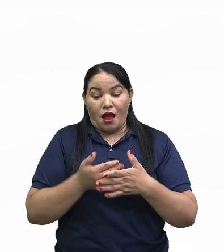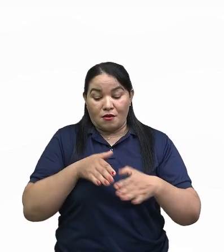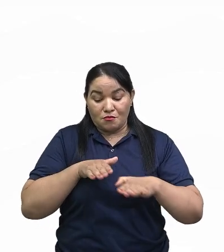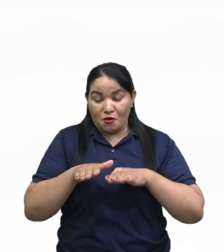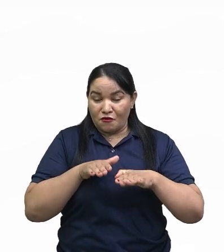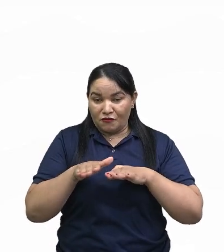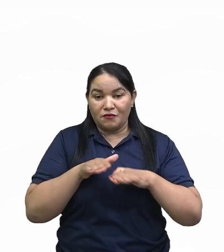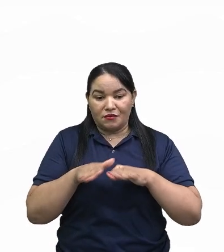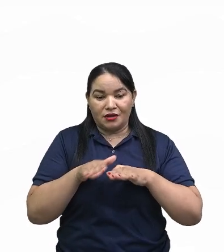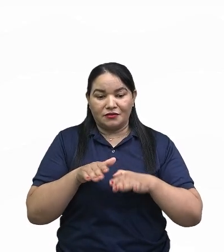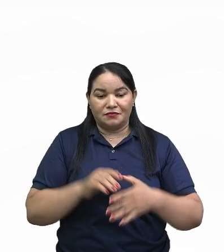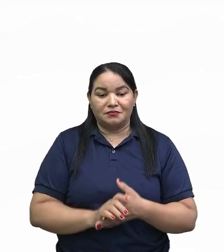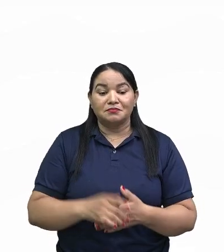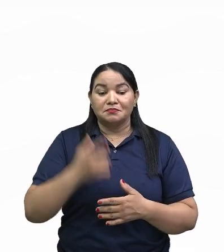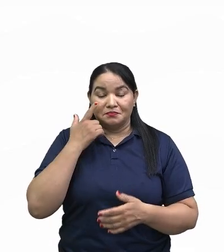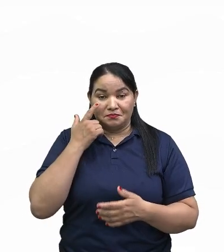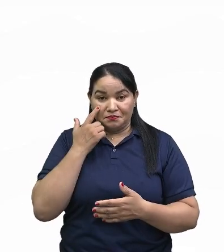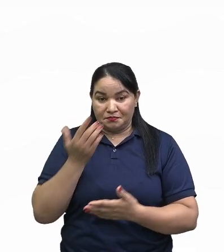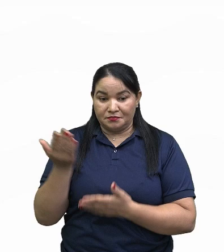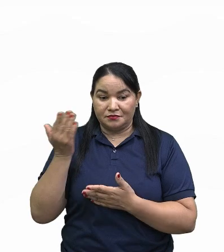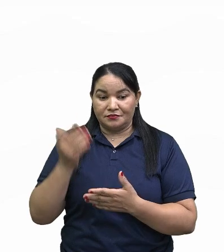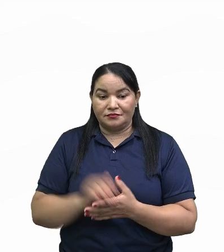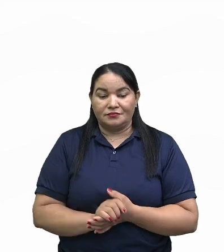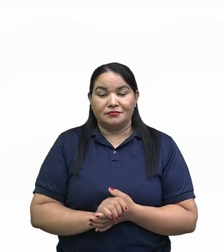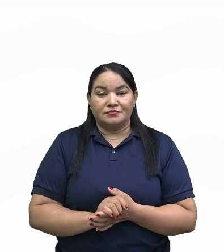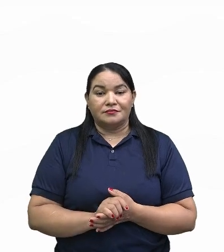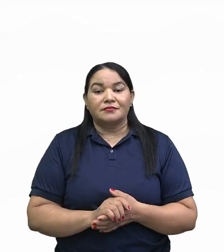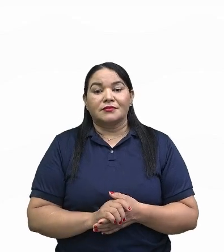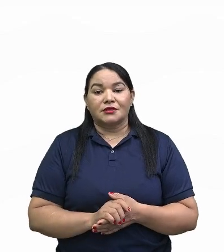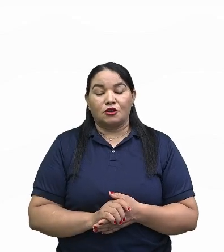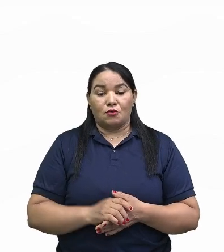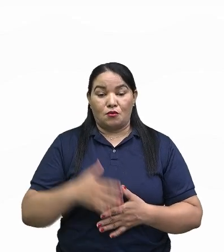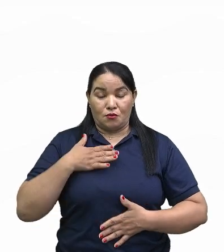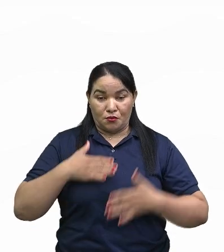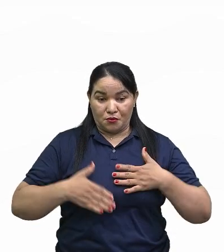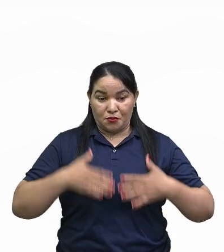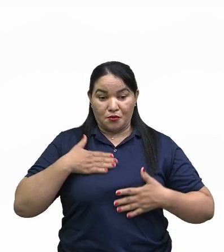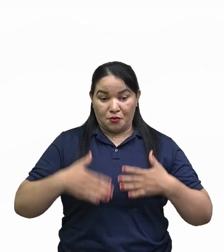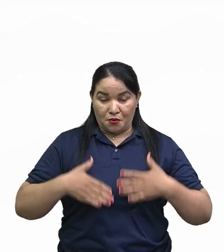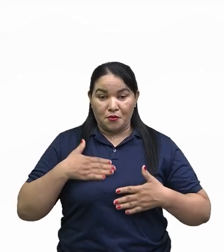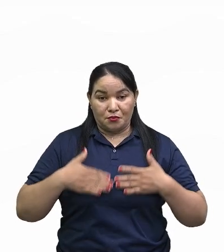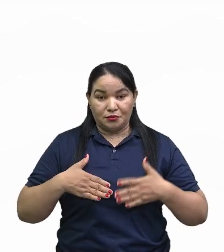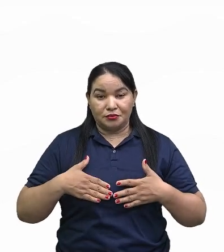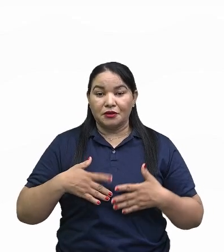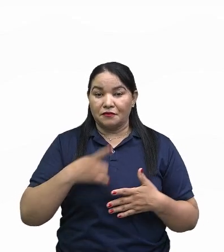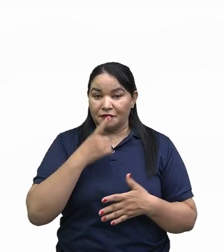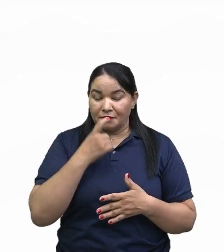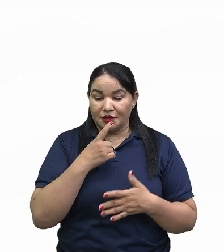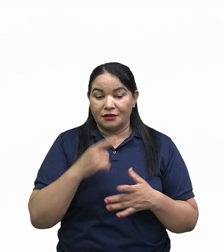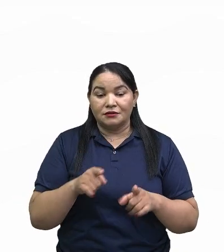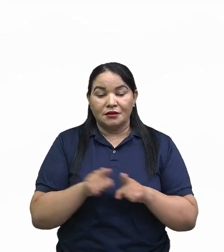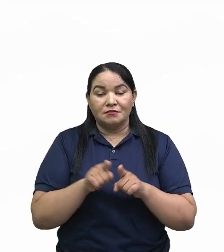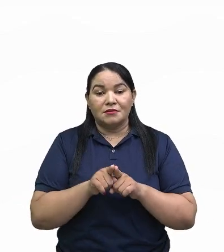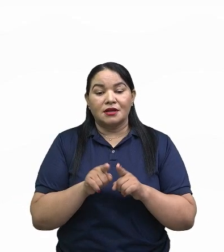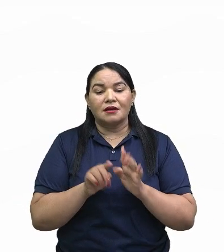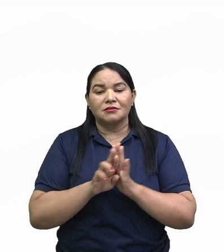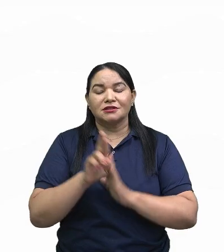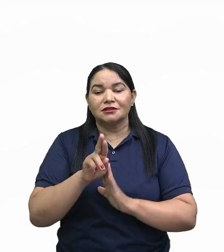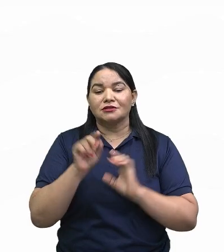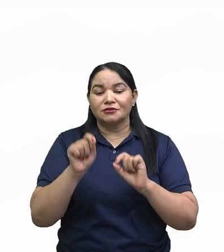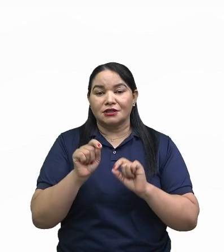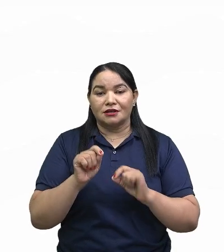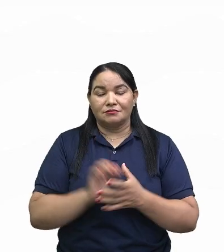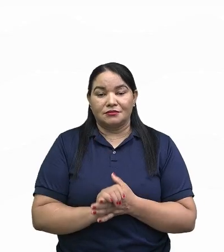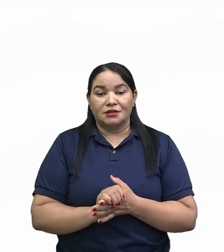gente observa aí nessa imagem que está nesse corpo humano em vermelho, nessa representação mostra para a gente o